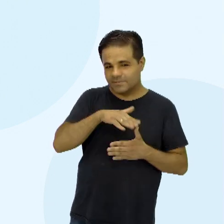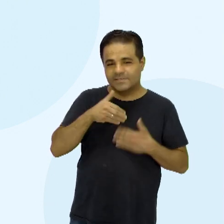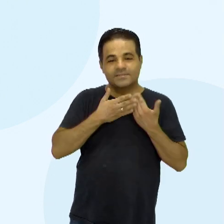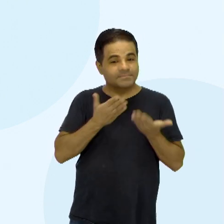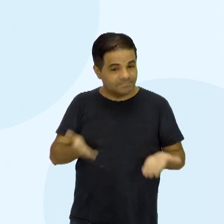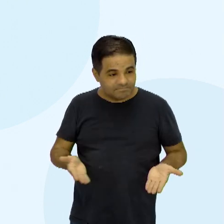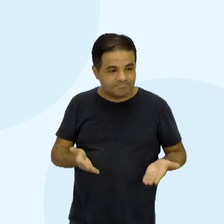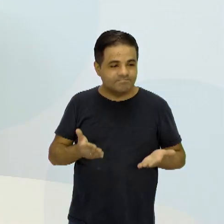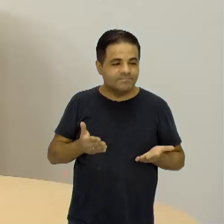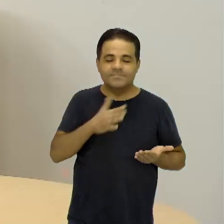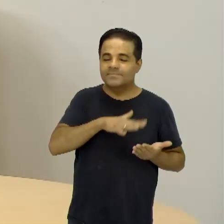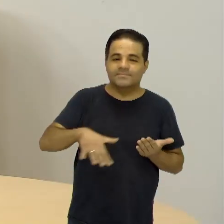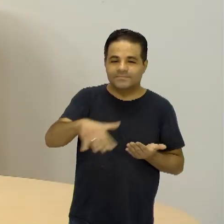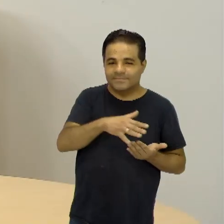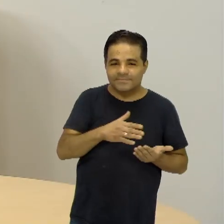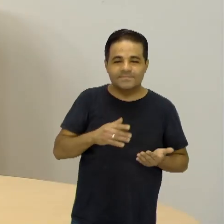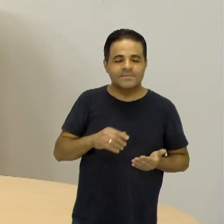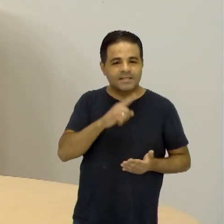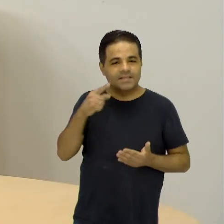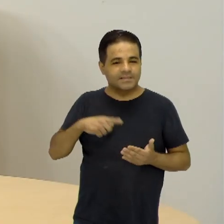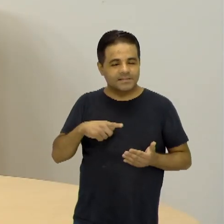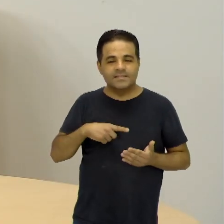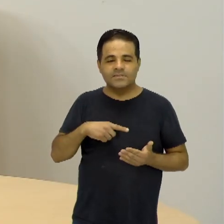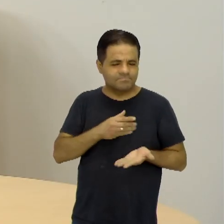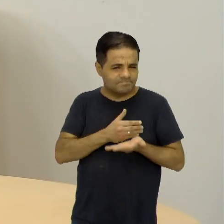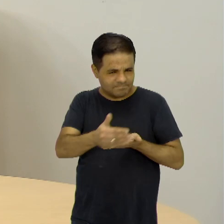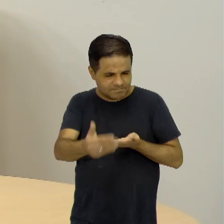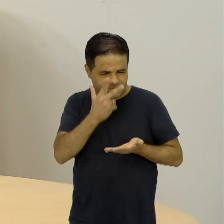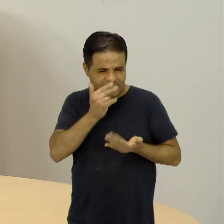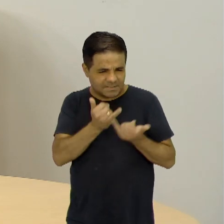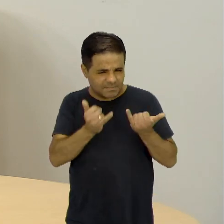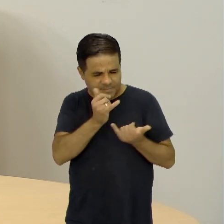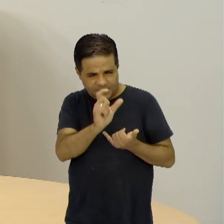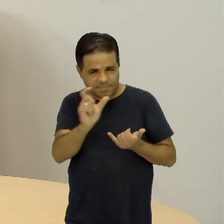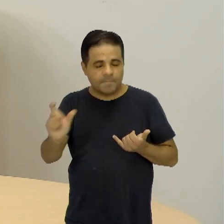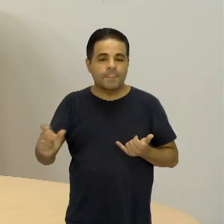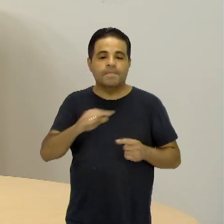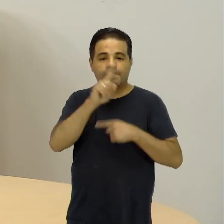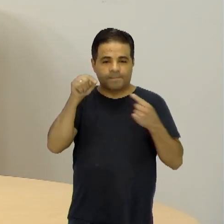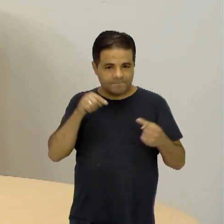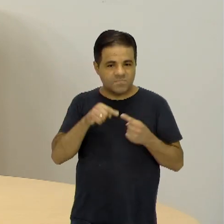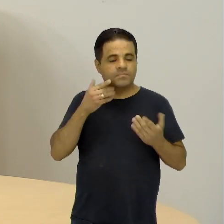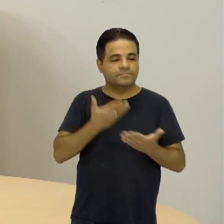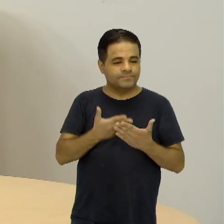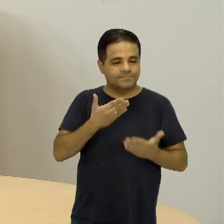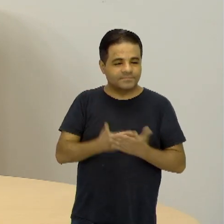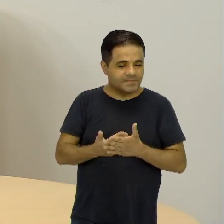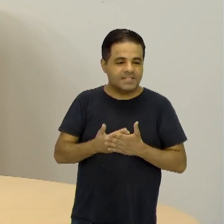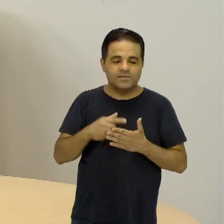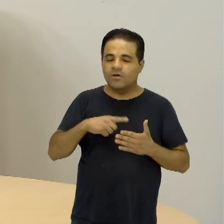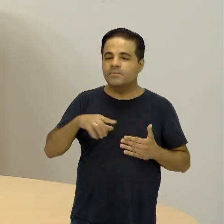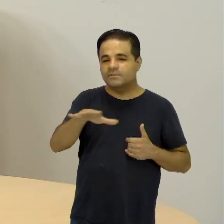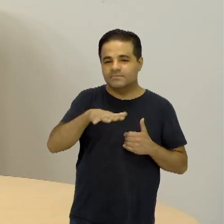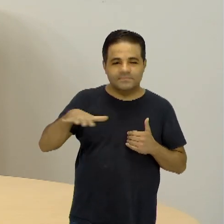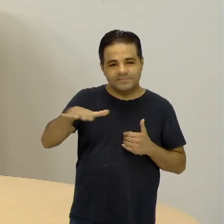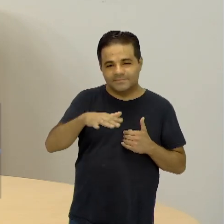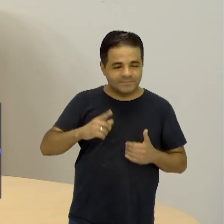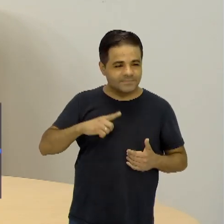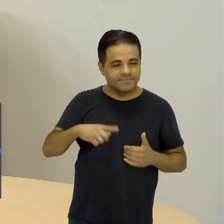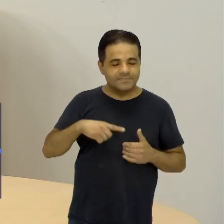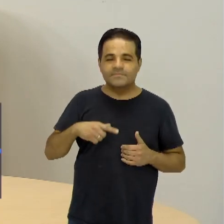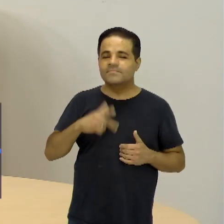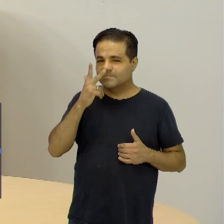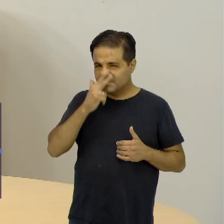isso que deu aquela redundância ali no início, que são os objetivos das 2 aulas, um após o outro, então ficou